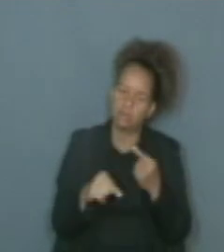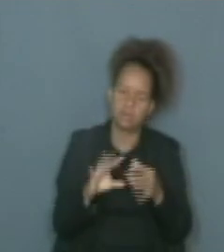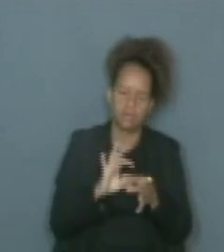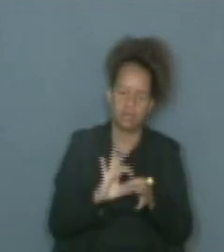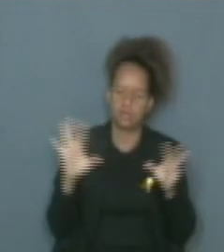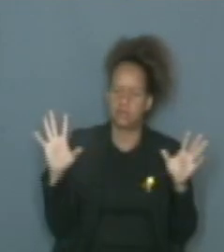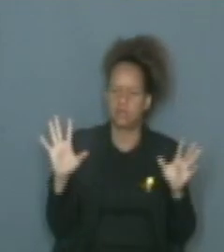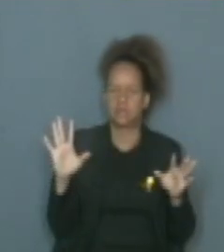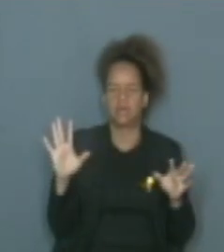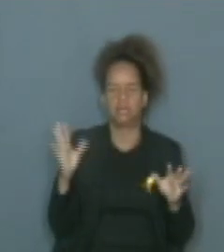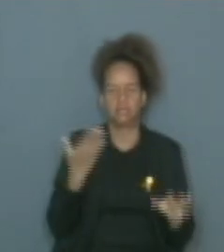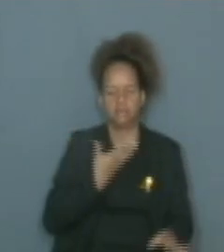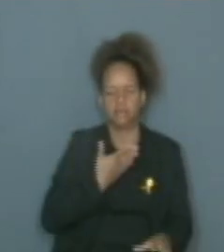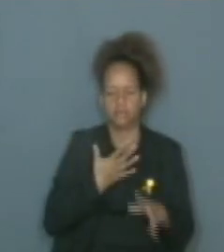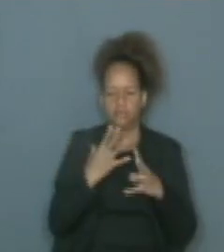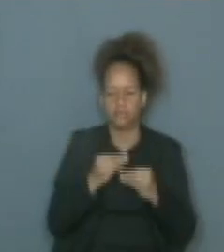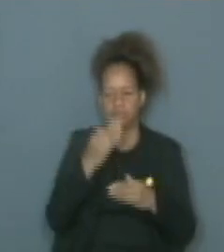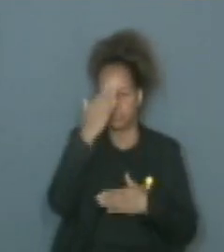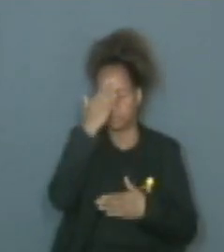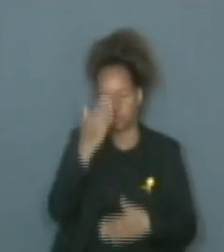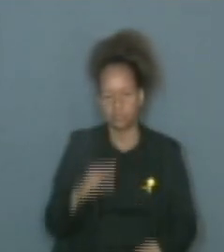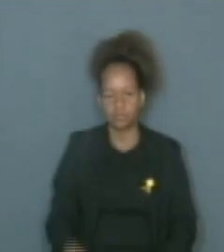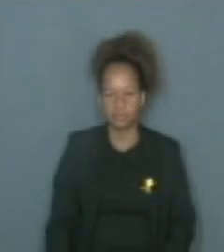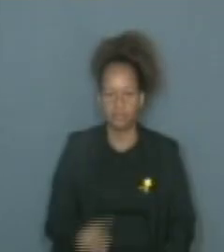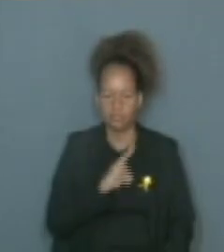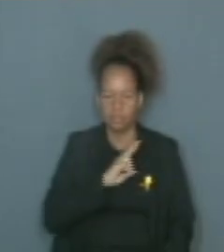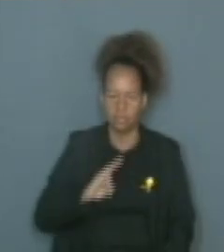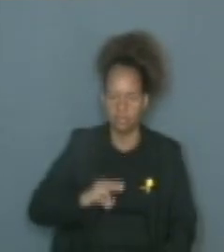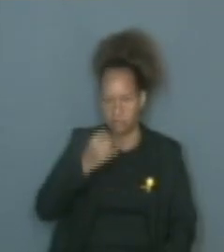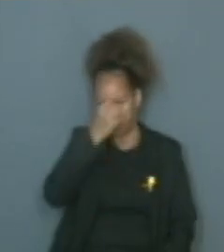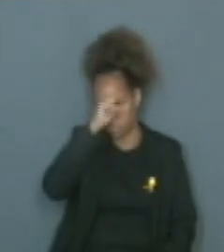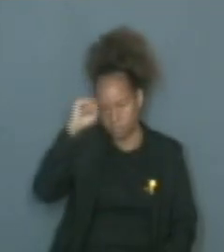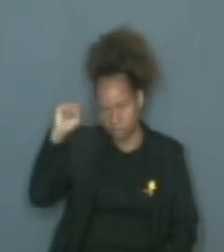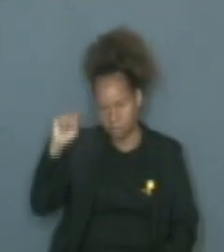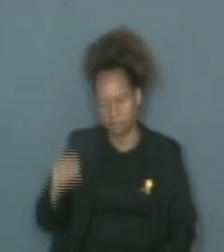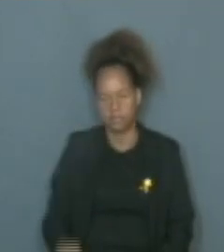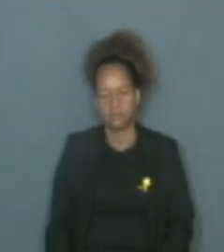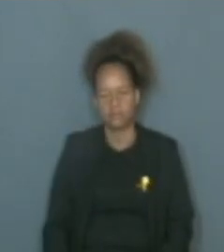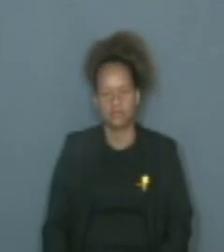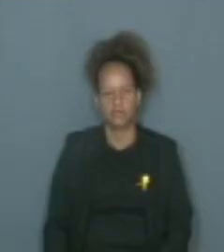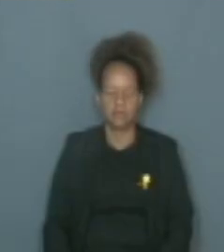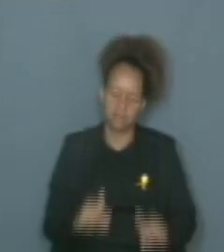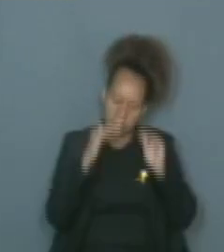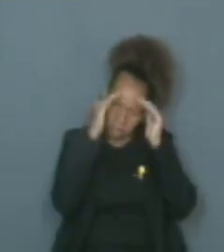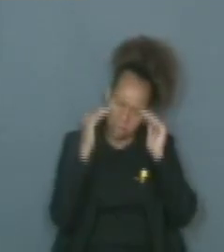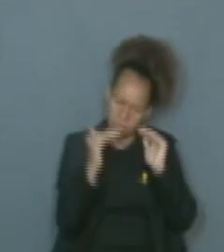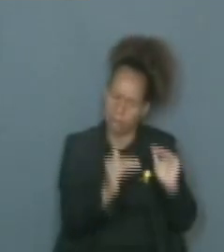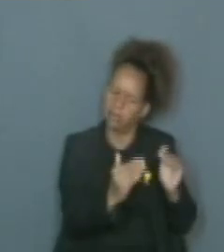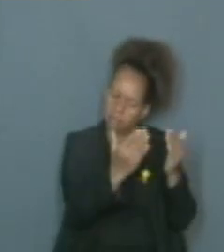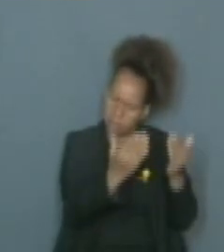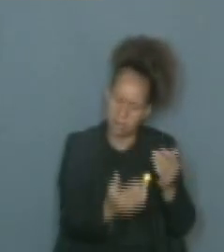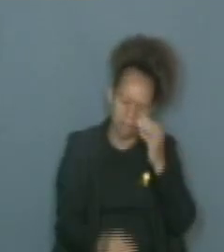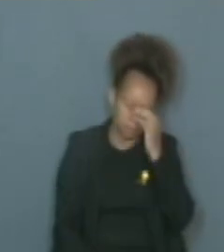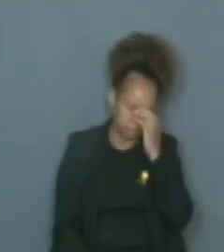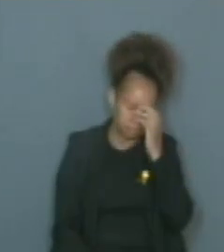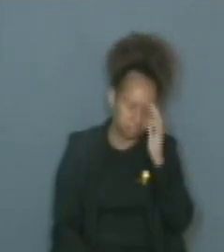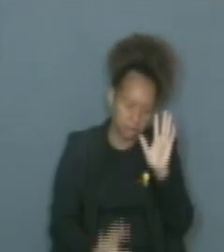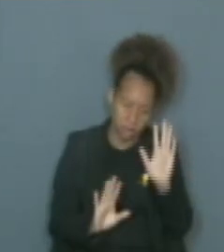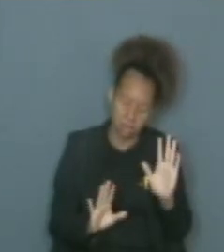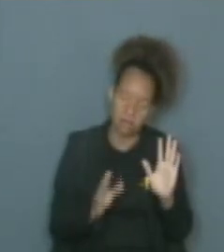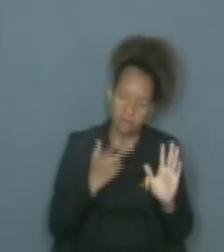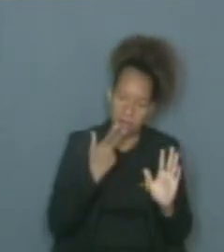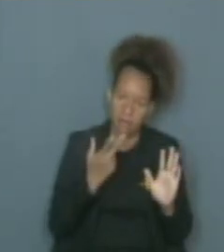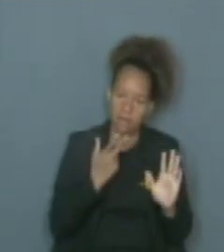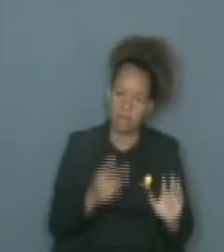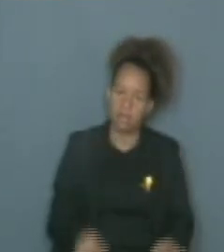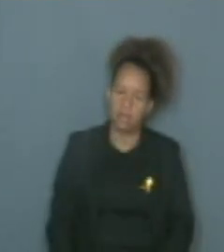disposição sempre de todos os colegas aqui na casa. Muito obrigado. Vereador Samuel Salazar, Vossa Excelência sabe do respeito que tenho. Preciso só fazer o registro